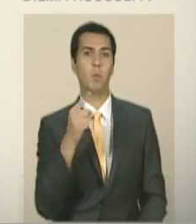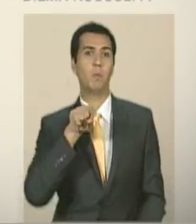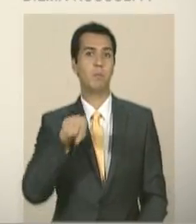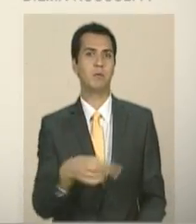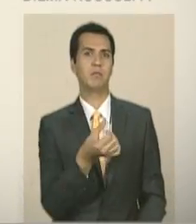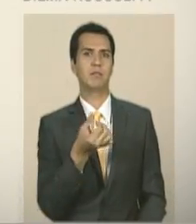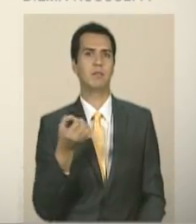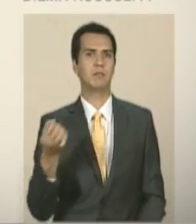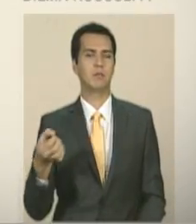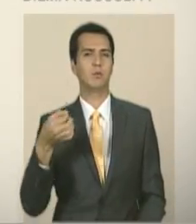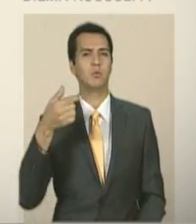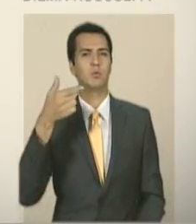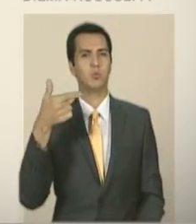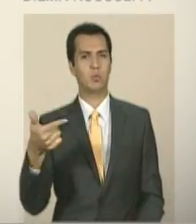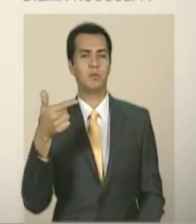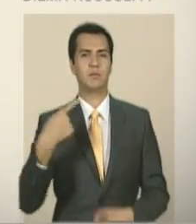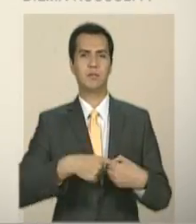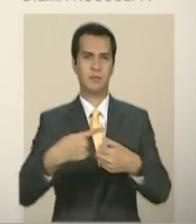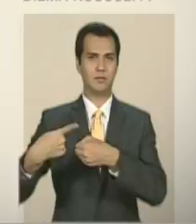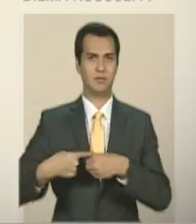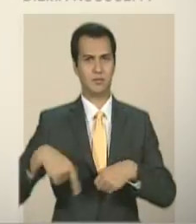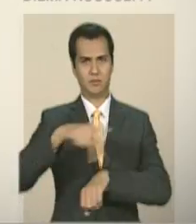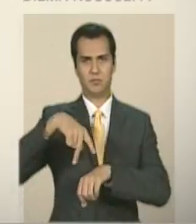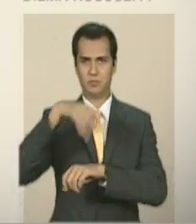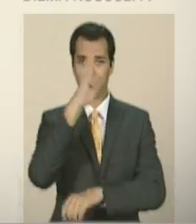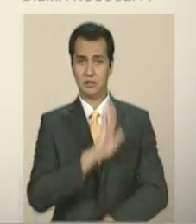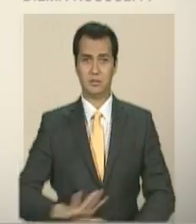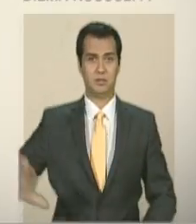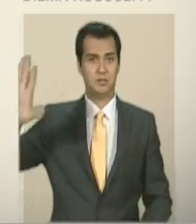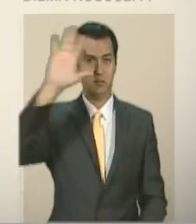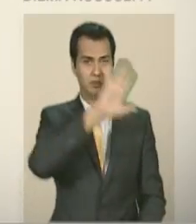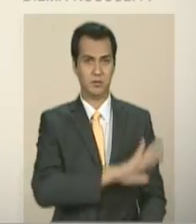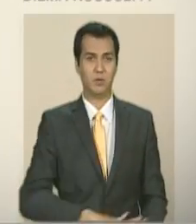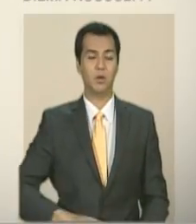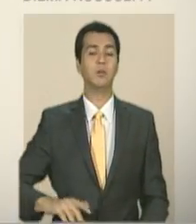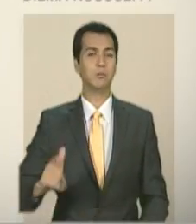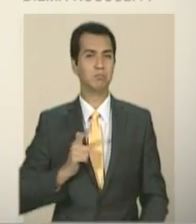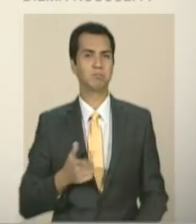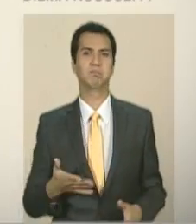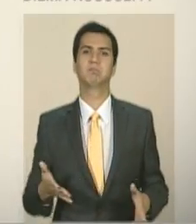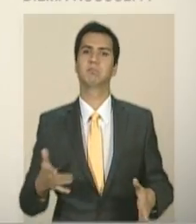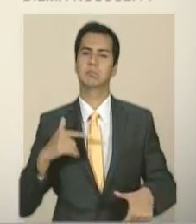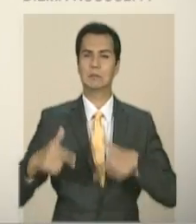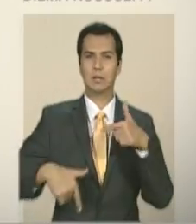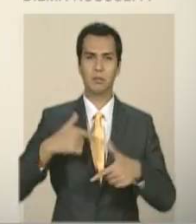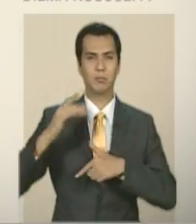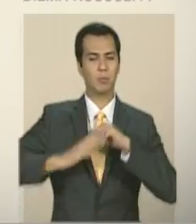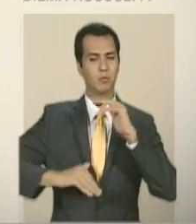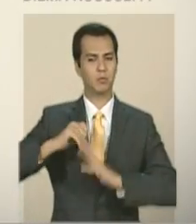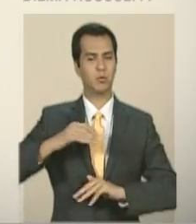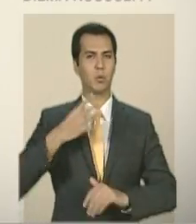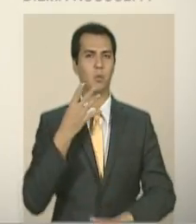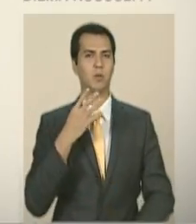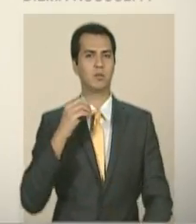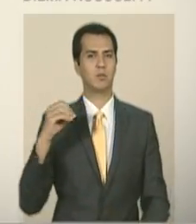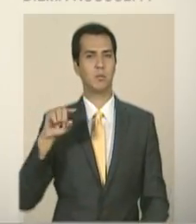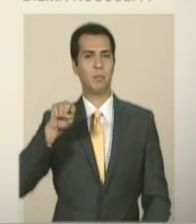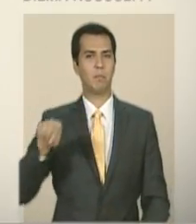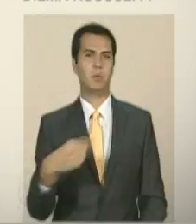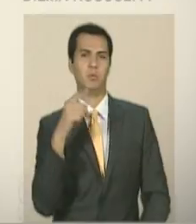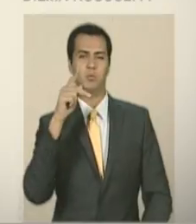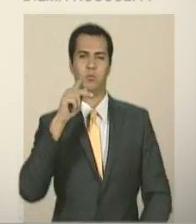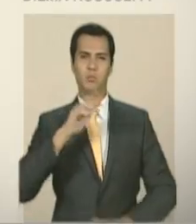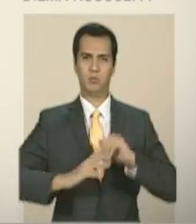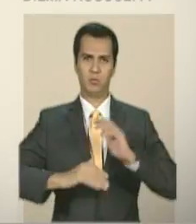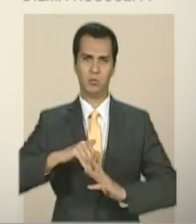duas cidades de todo o país imobilizou Lúcia para você ter uma ideia 400 mil profissionais entre